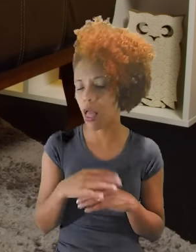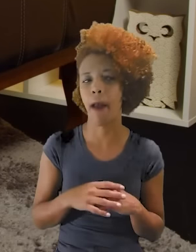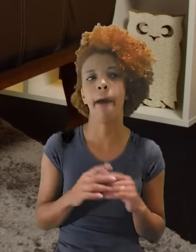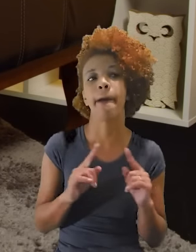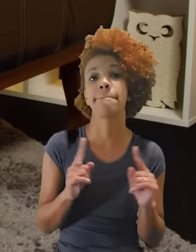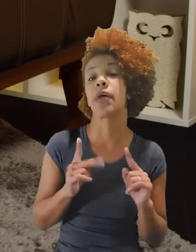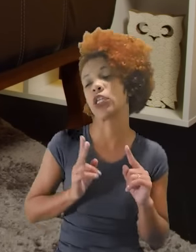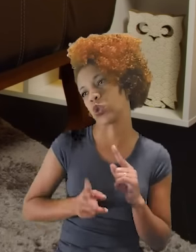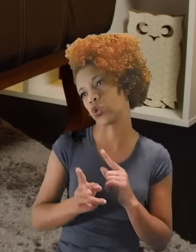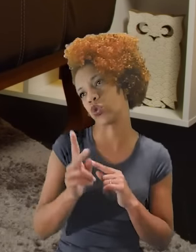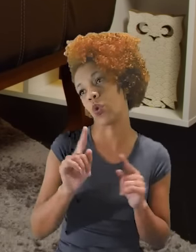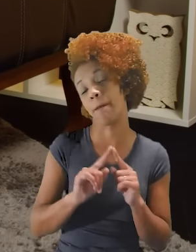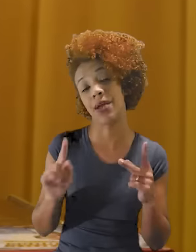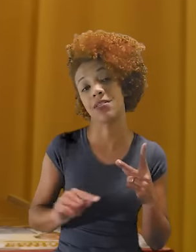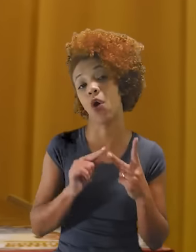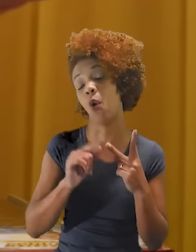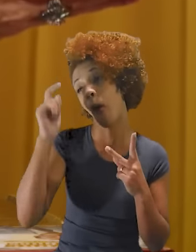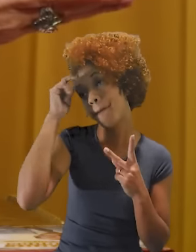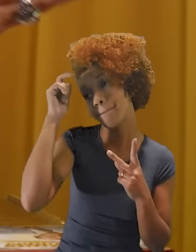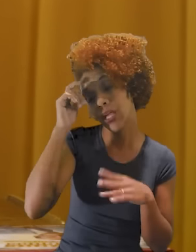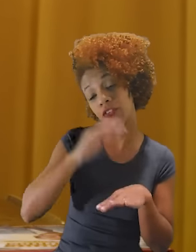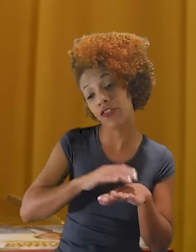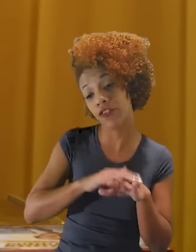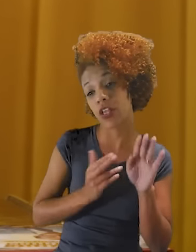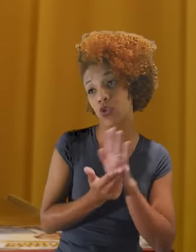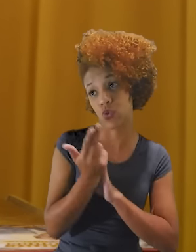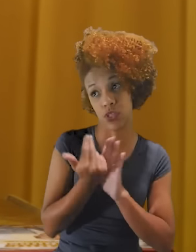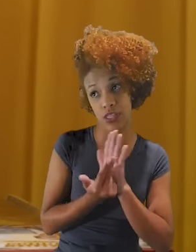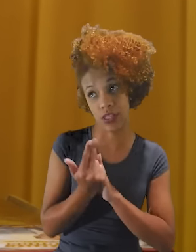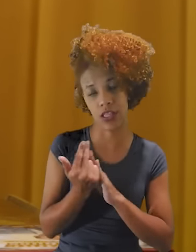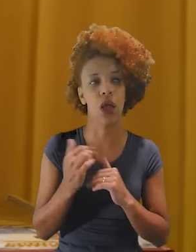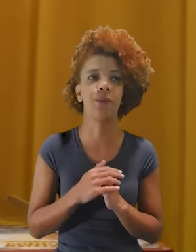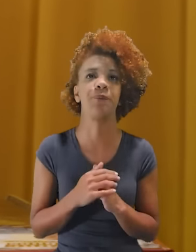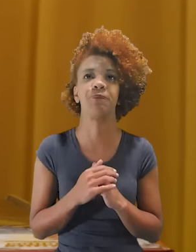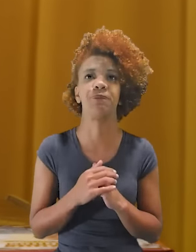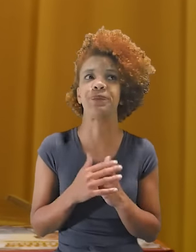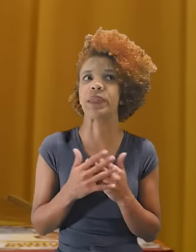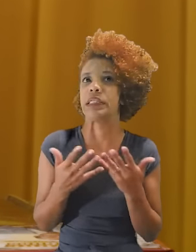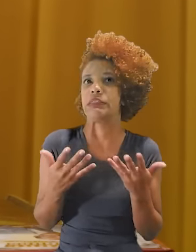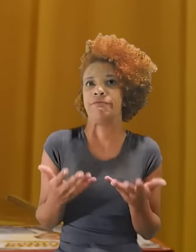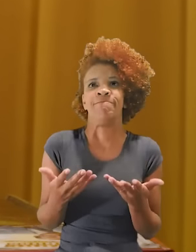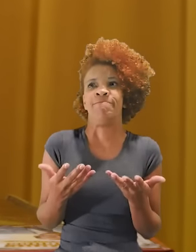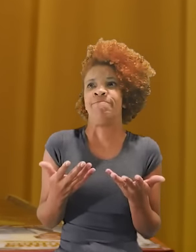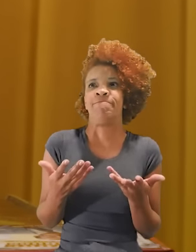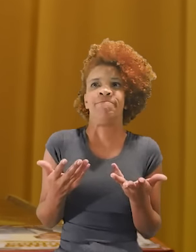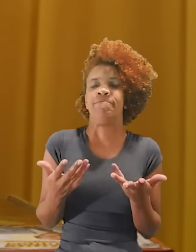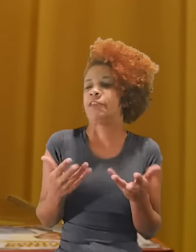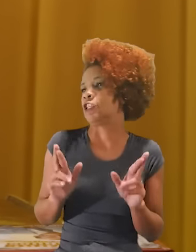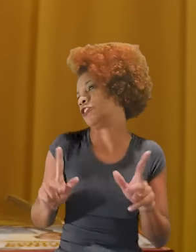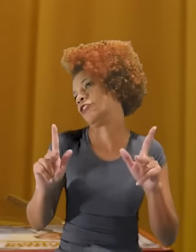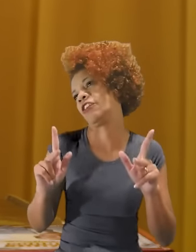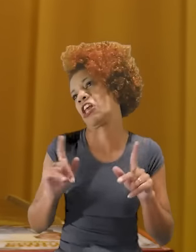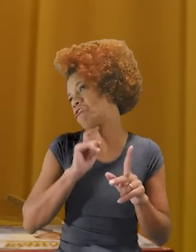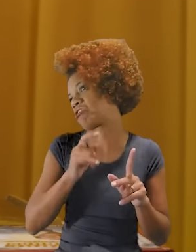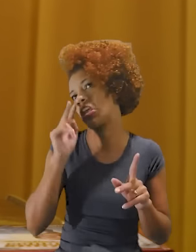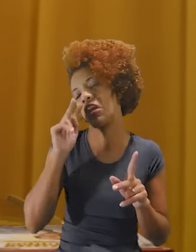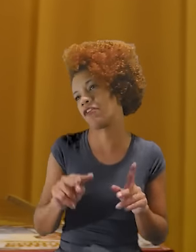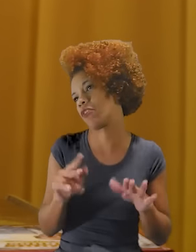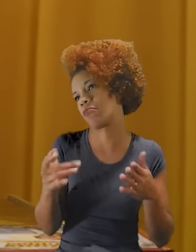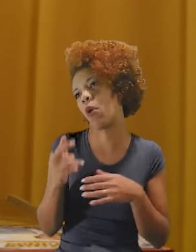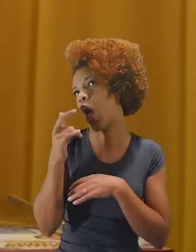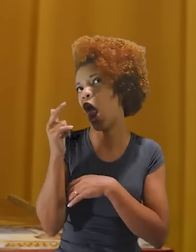assim, deu continuidade. O Mickey, quando eles fizeram esse desenho que eu te falei, cara, era algo muito inédito, ninguém nunca tinha visto.